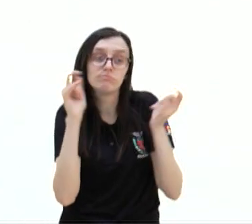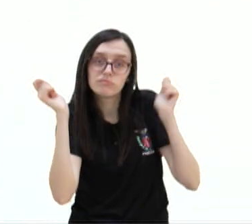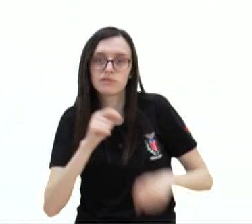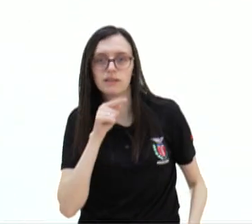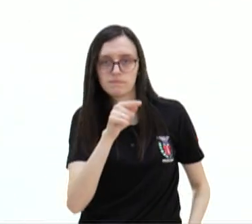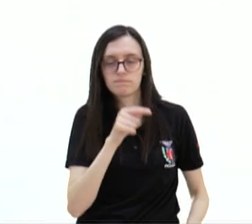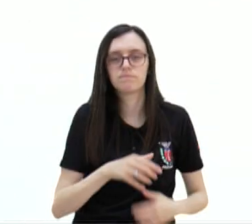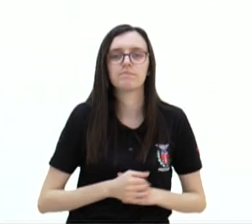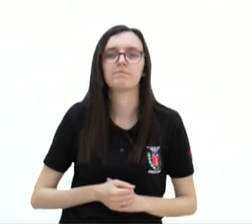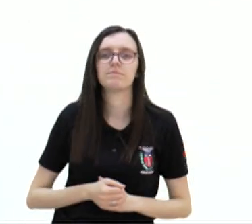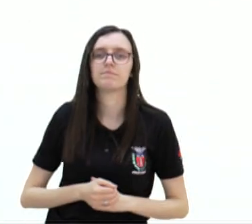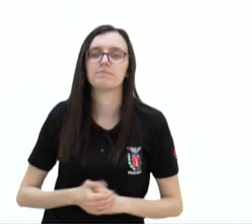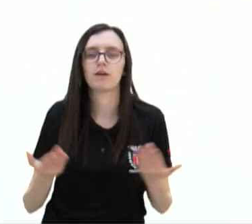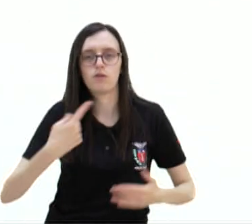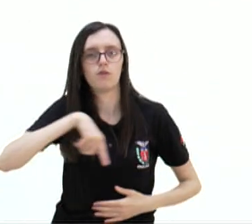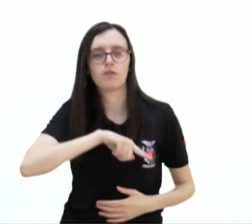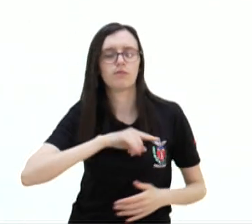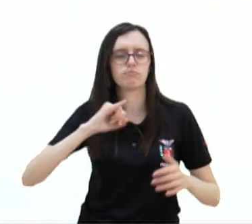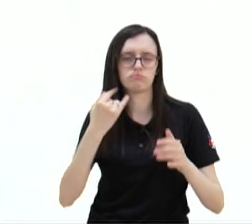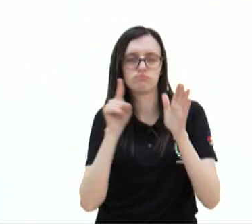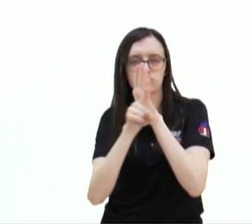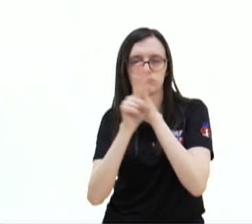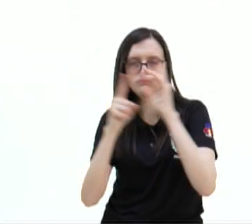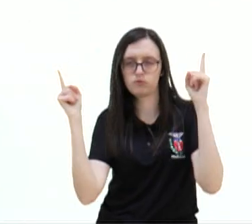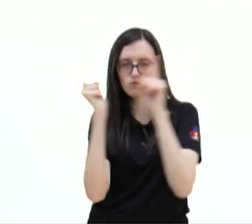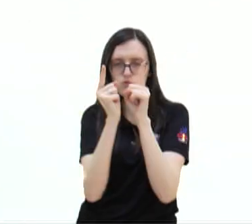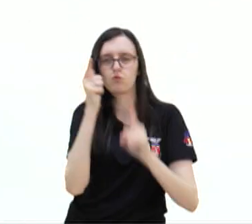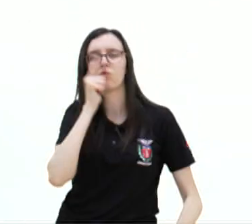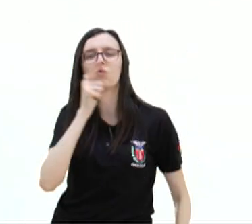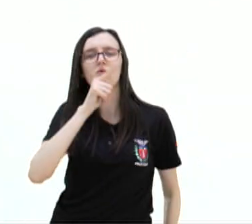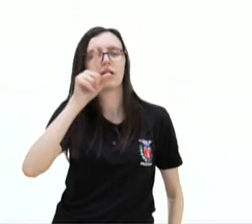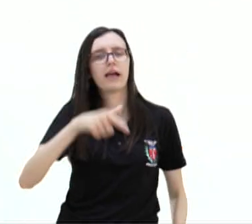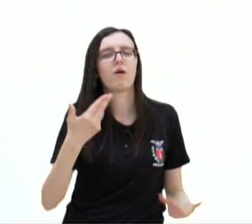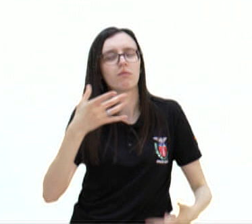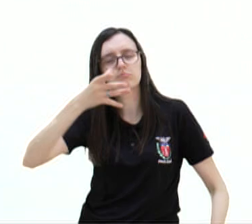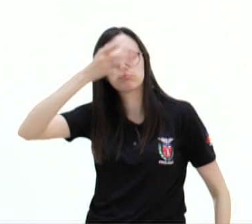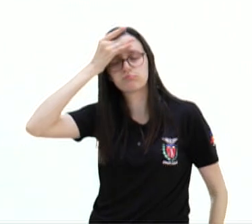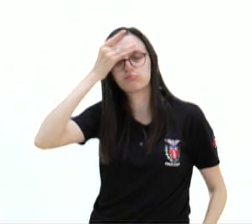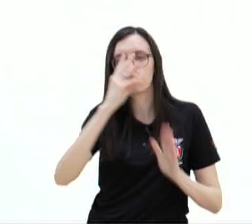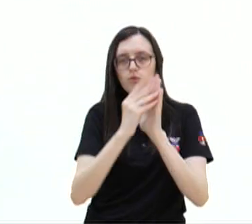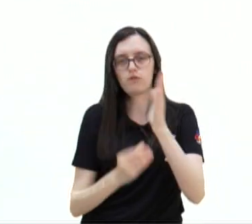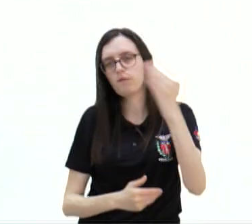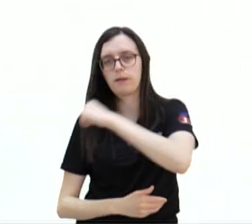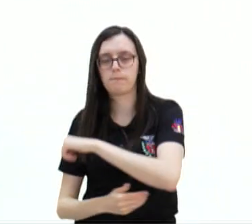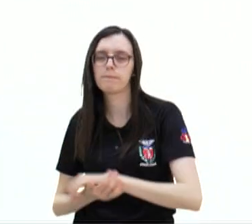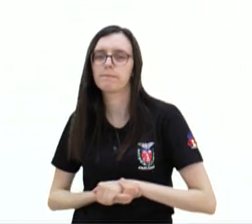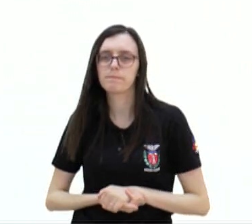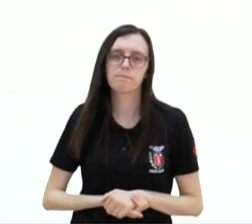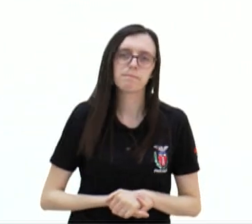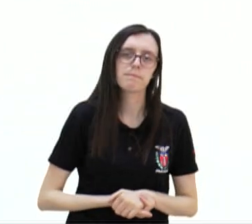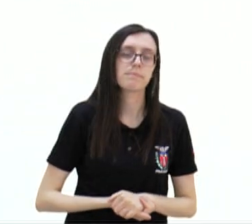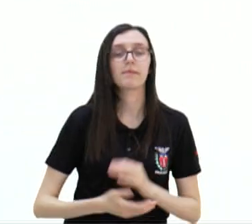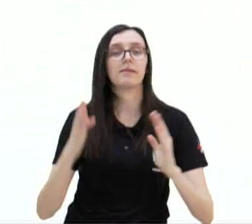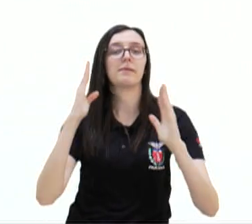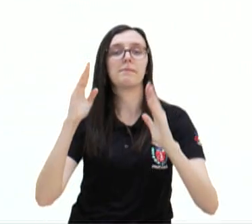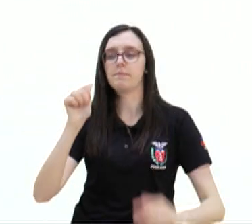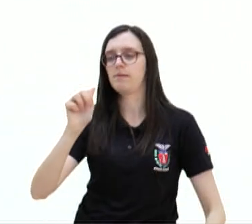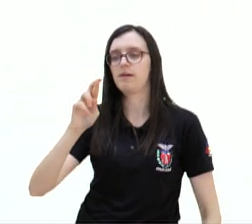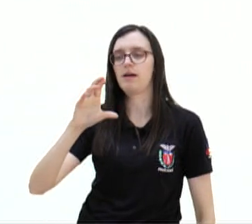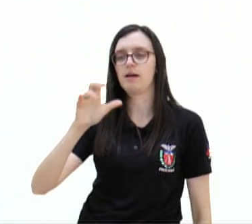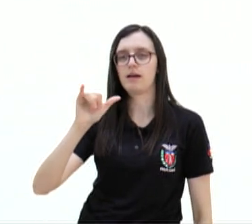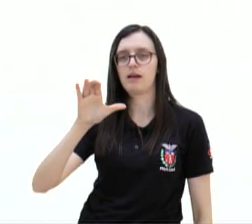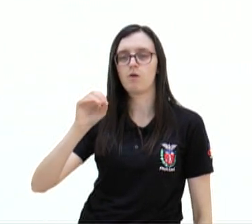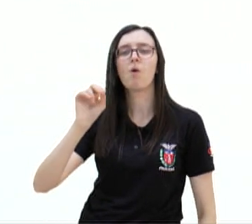é? Vamos fazer um pequeno quizinho aqui para dar uma fixação no conteúdo. Vamos lá. No período arcaico,